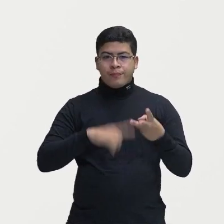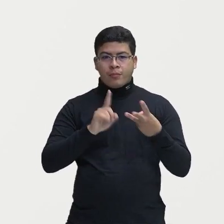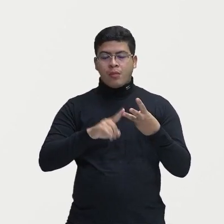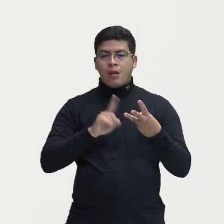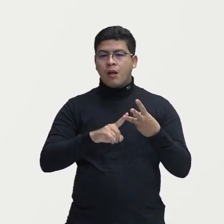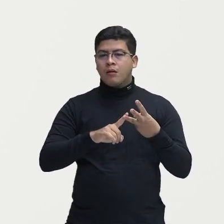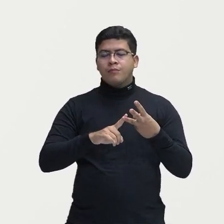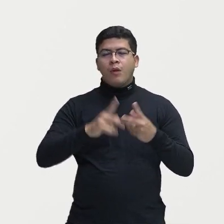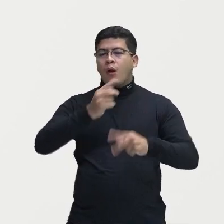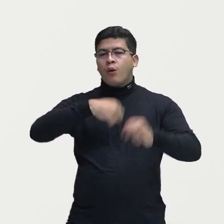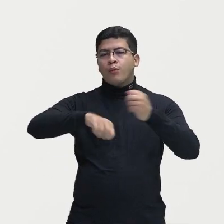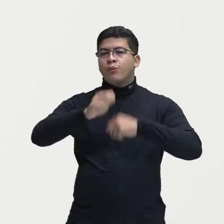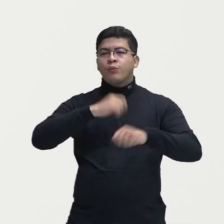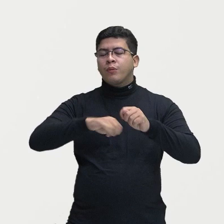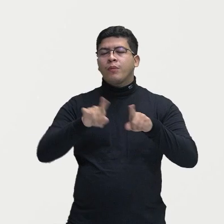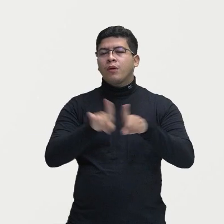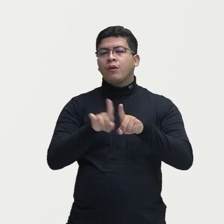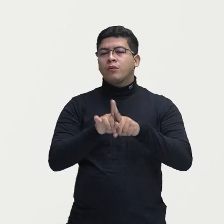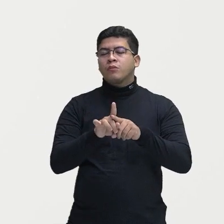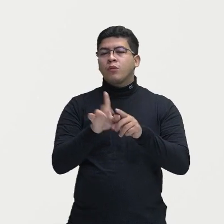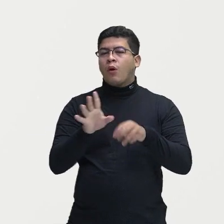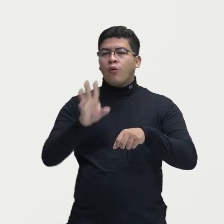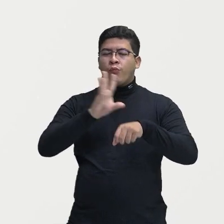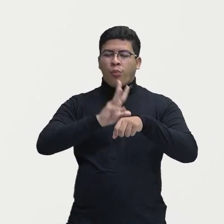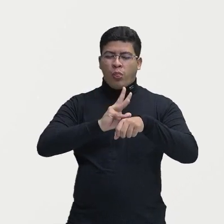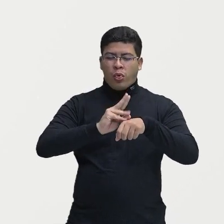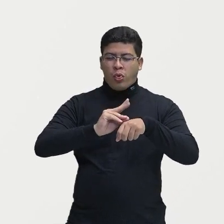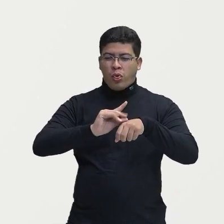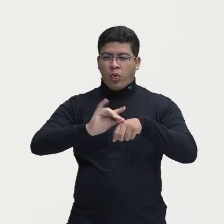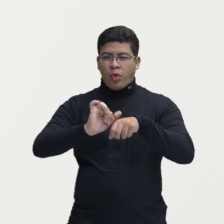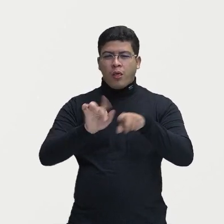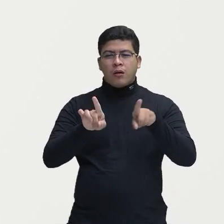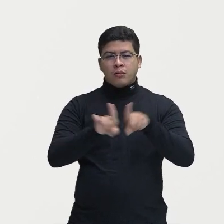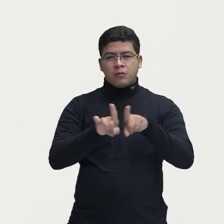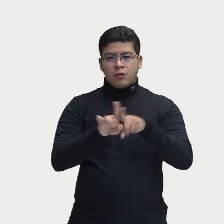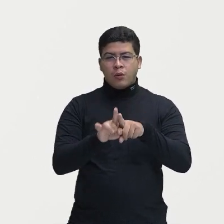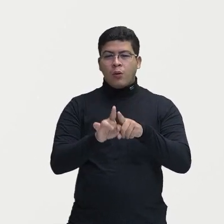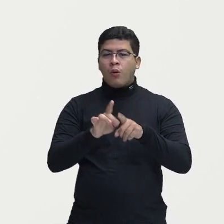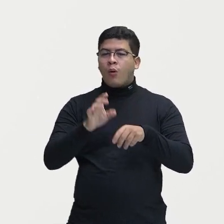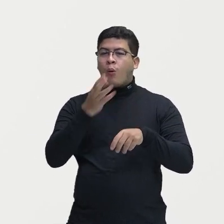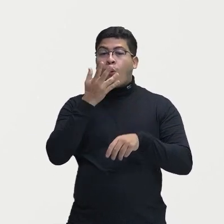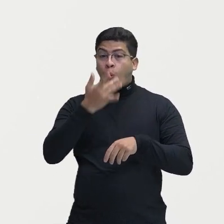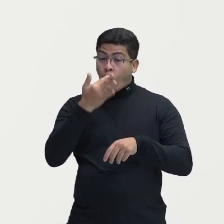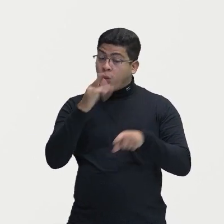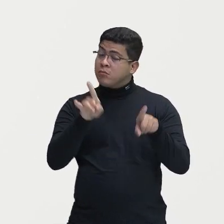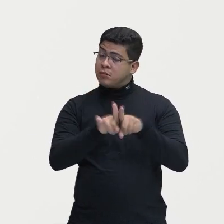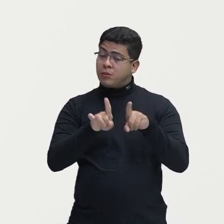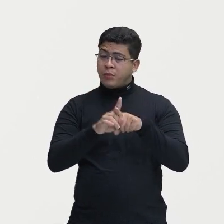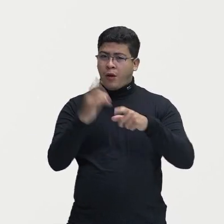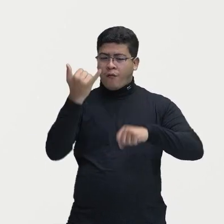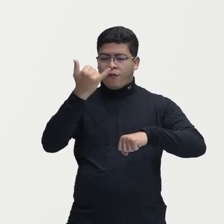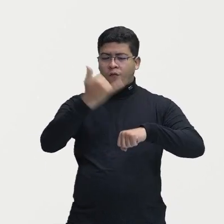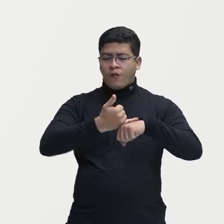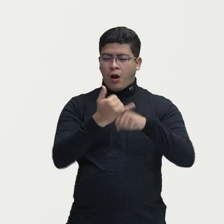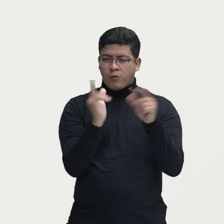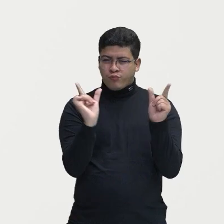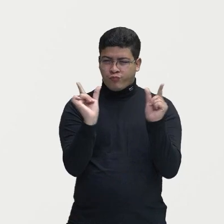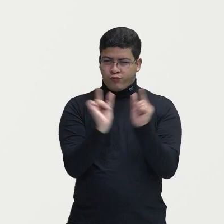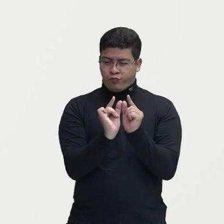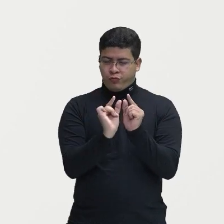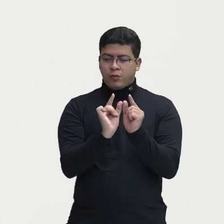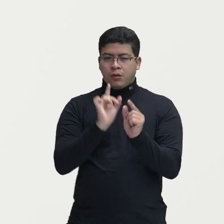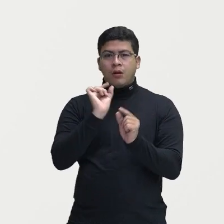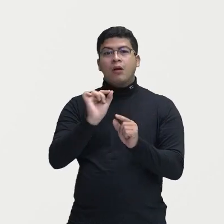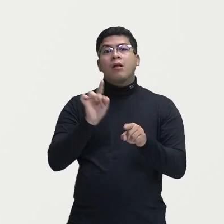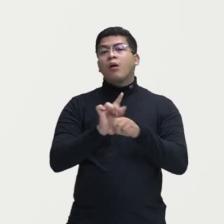cor, turbidez, ferro e manganês. Então, a gente tem aí os aspectos relacionados ao